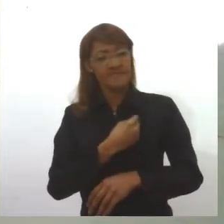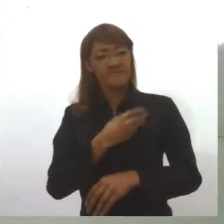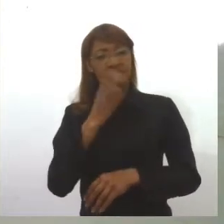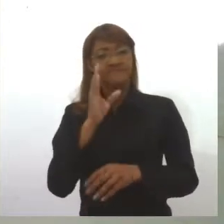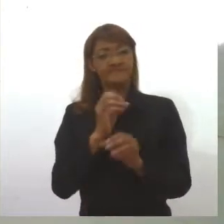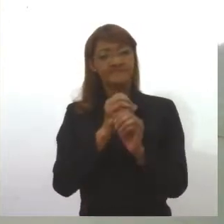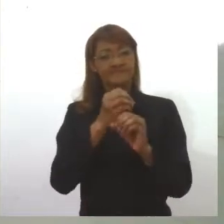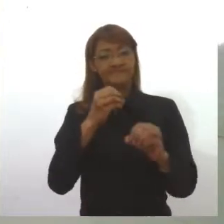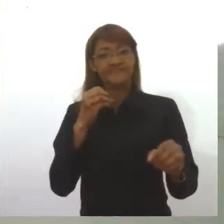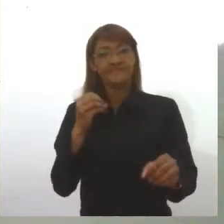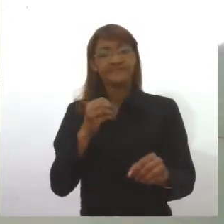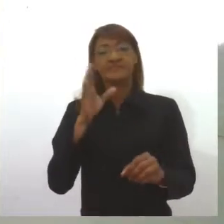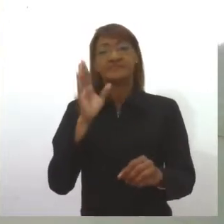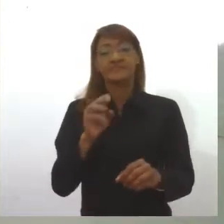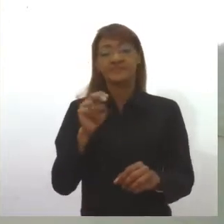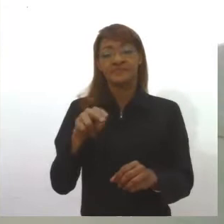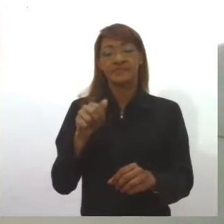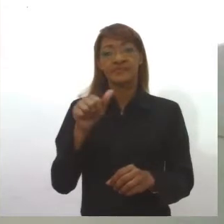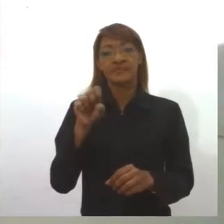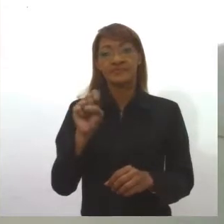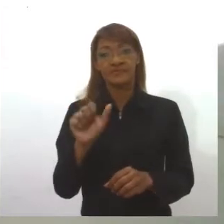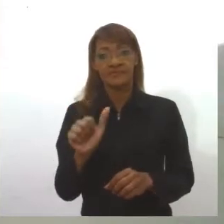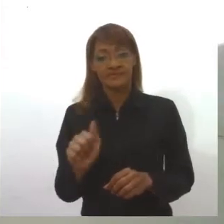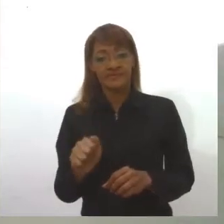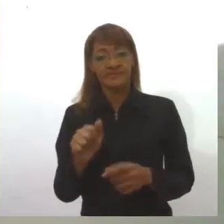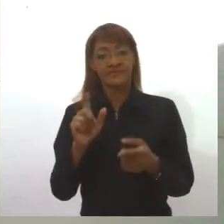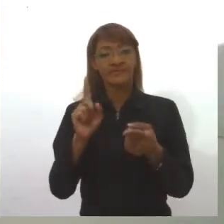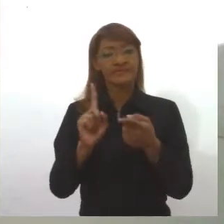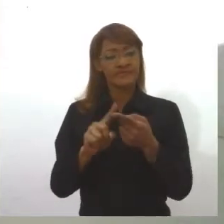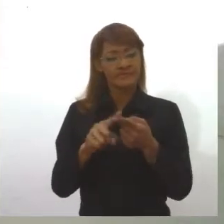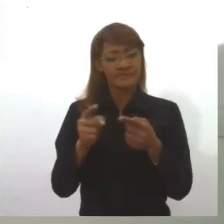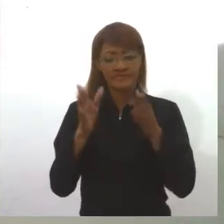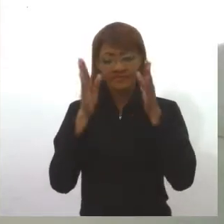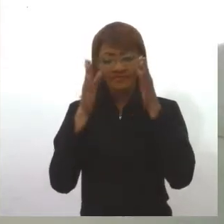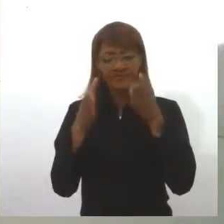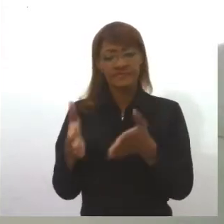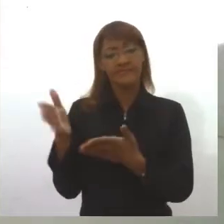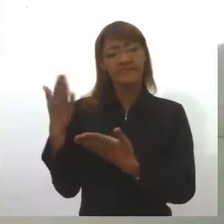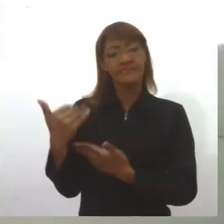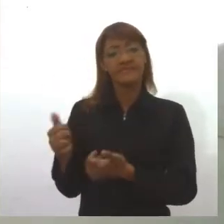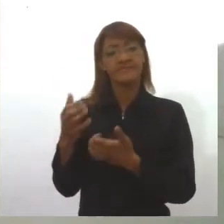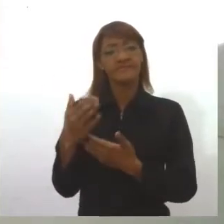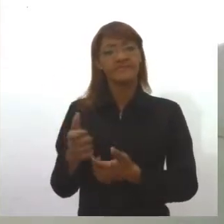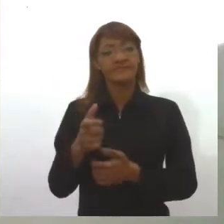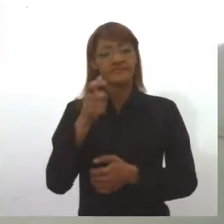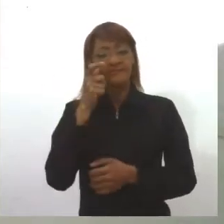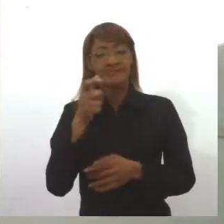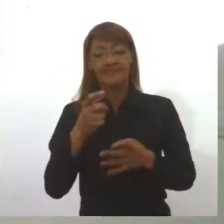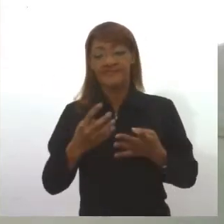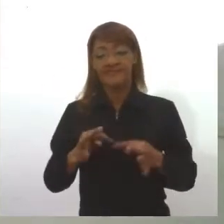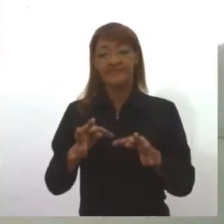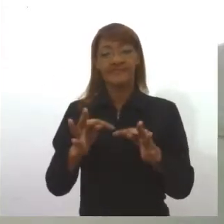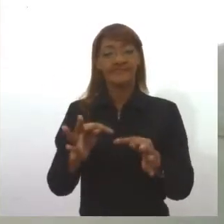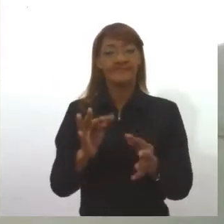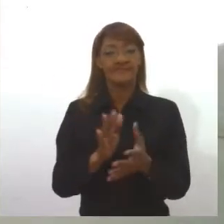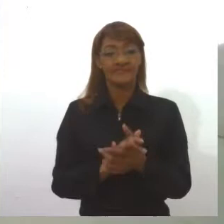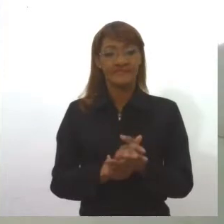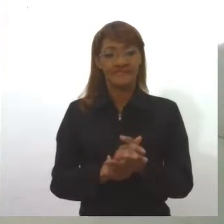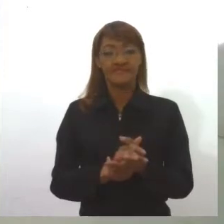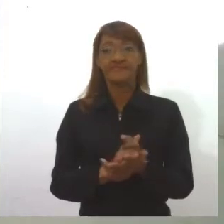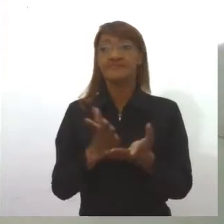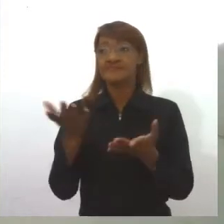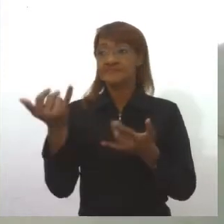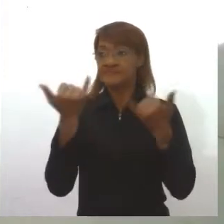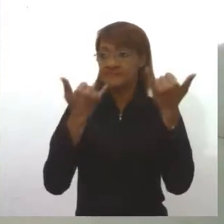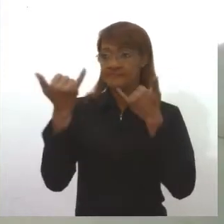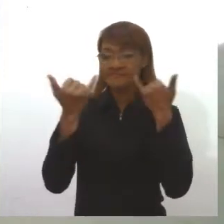e da NASA. A Maratona de Inovação para o Bem é voltada aos jovens interessados em tecnologia. E para nos dar mais